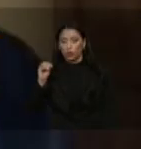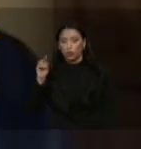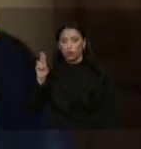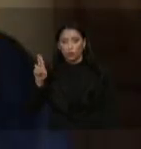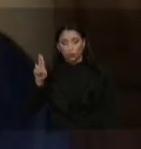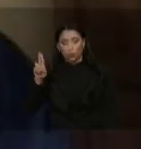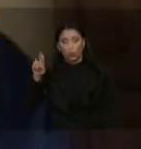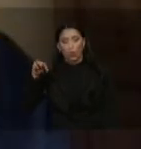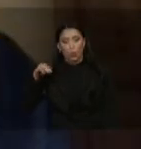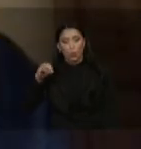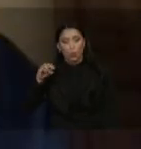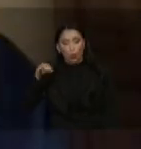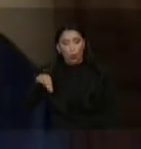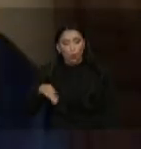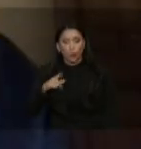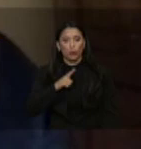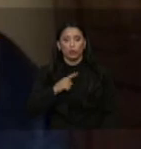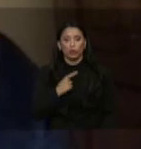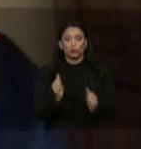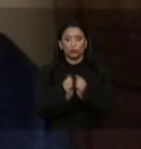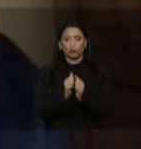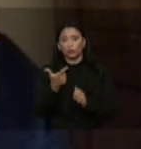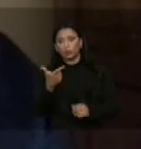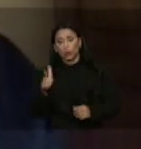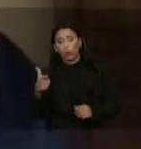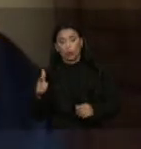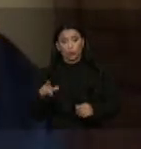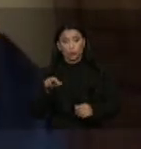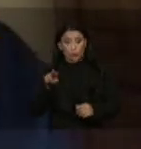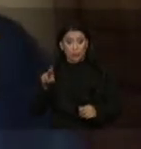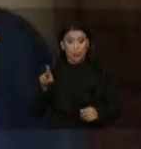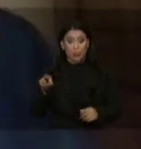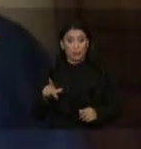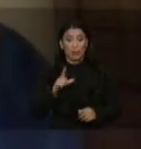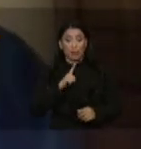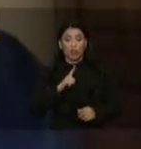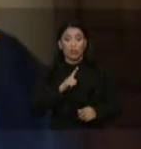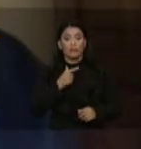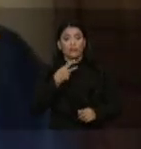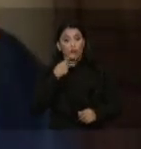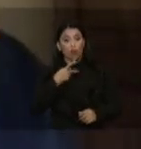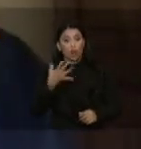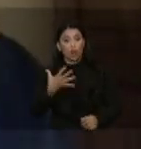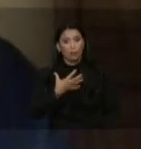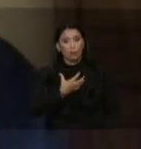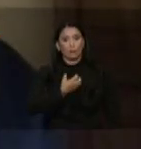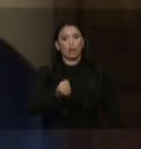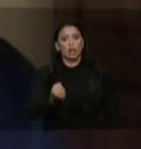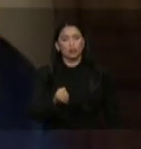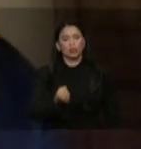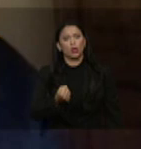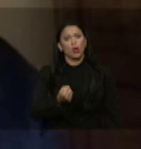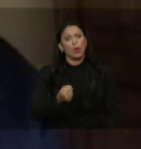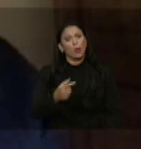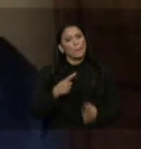Aviões juntamente com os irmãos wrights que muitos dizem que ele teria tirado a sua própria vida desgostoso